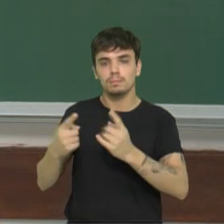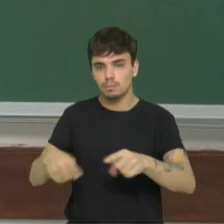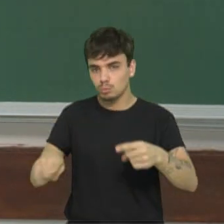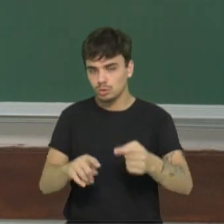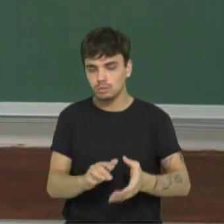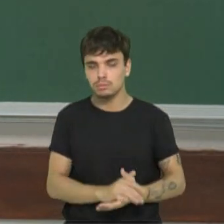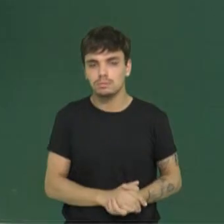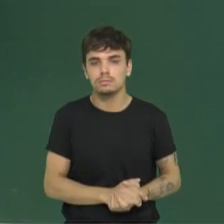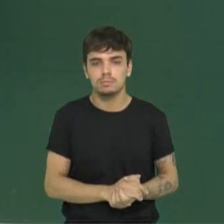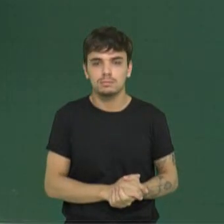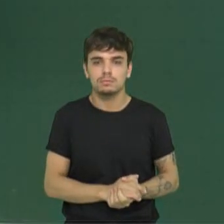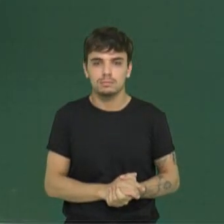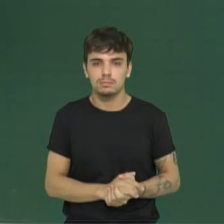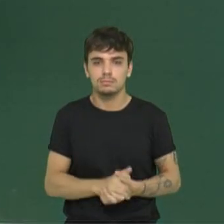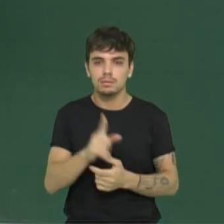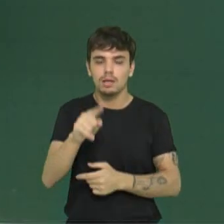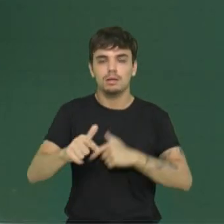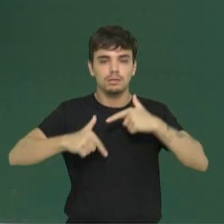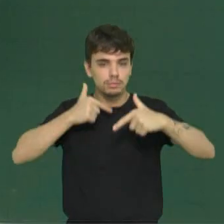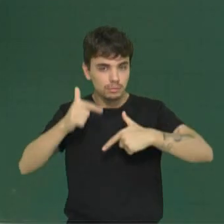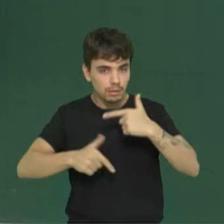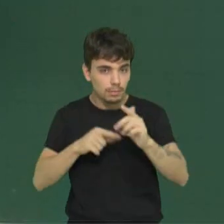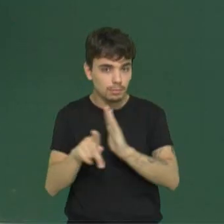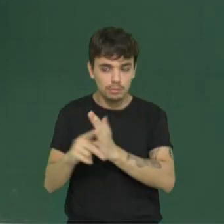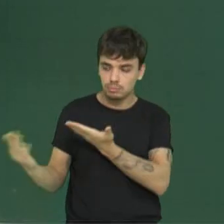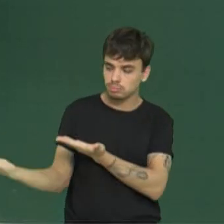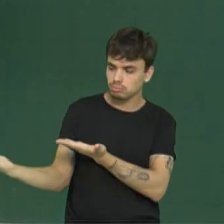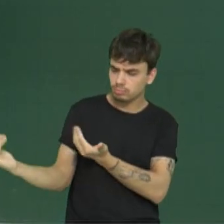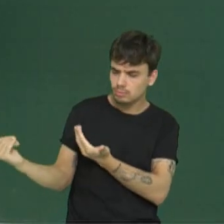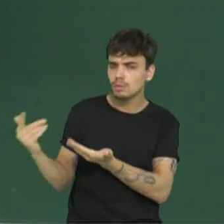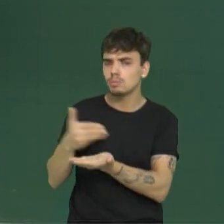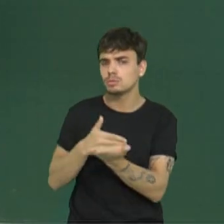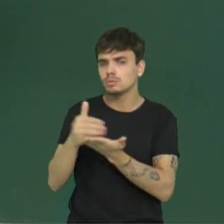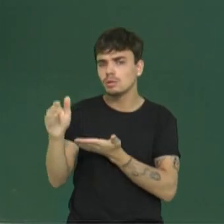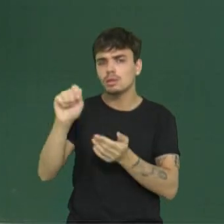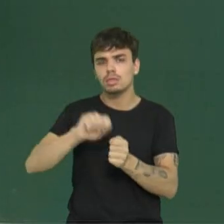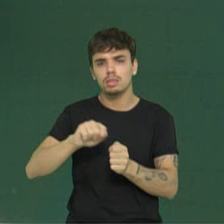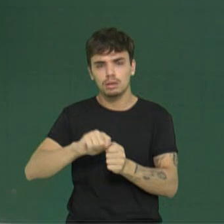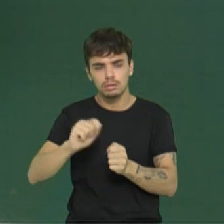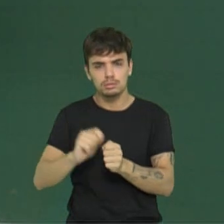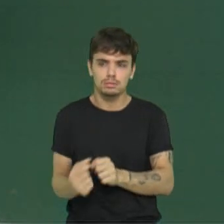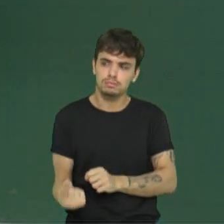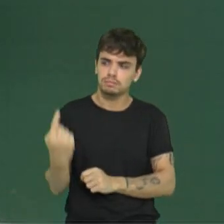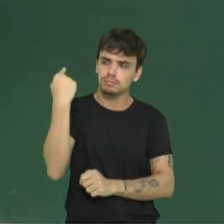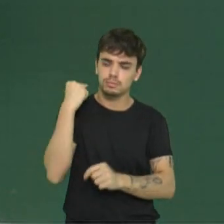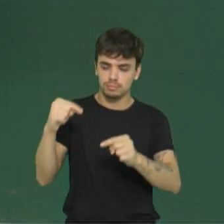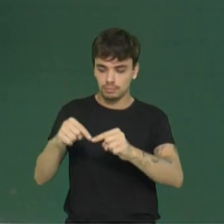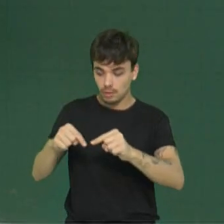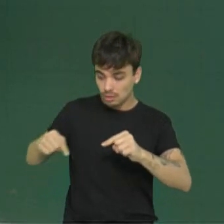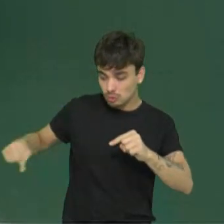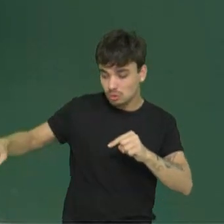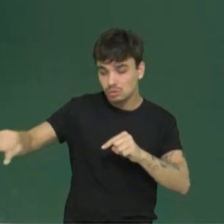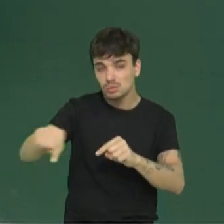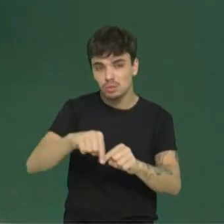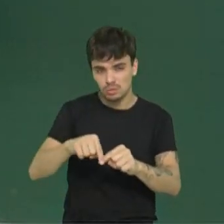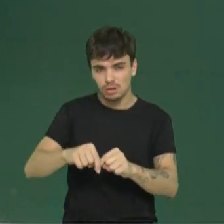Então esse foi o trabalho que os jovens começaram a fazer com os discos de vinil descartados, né,